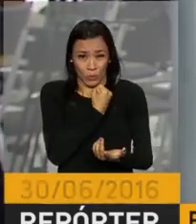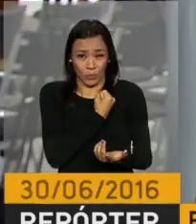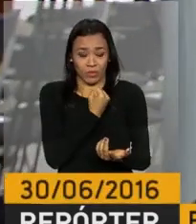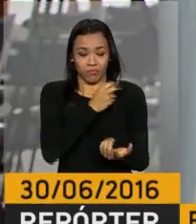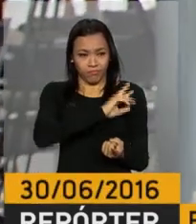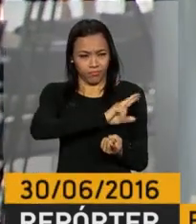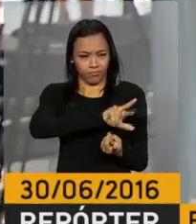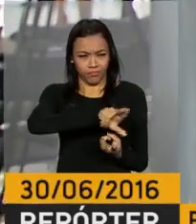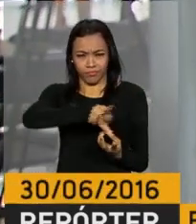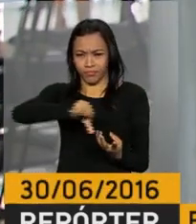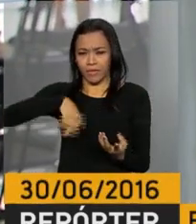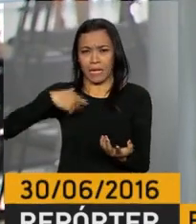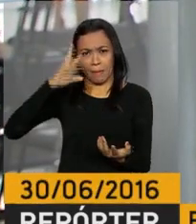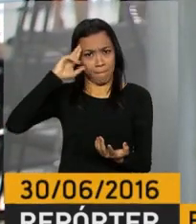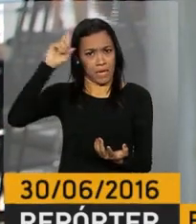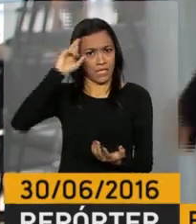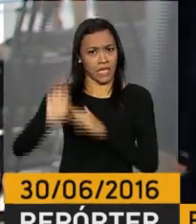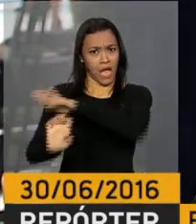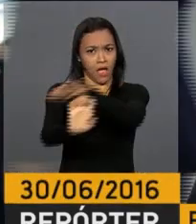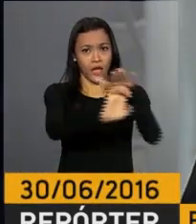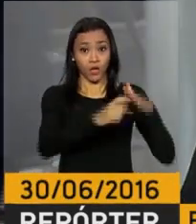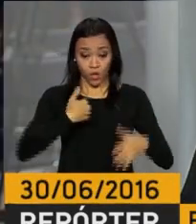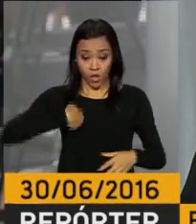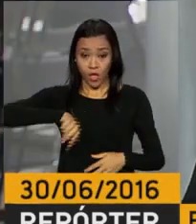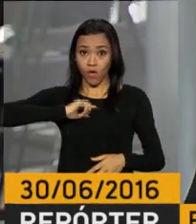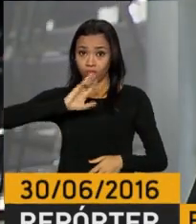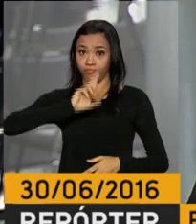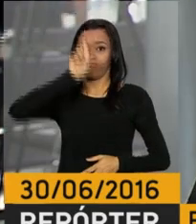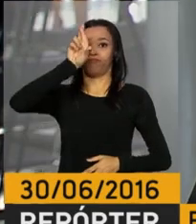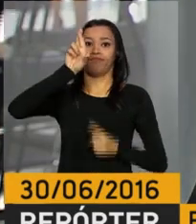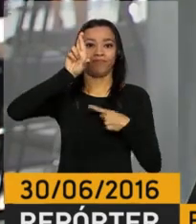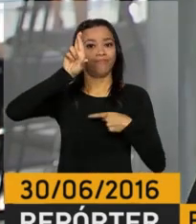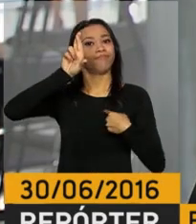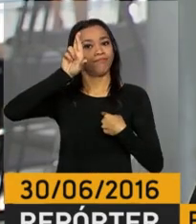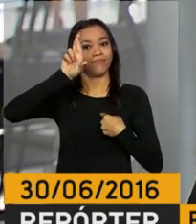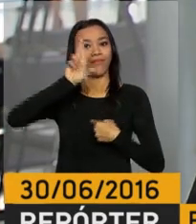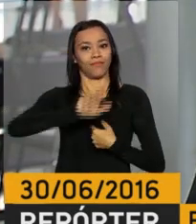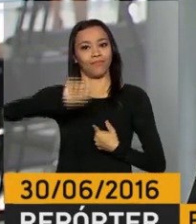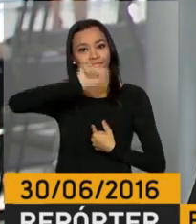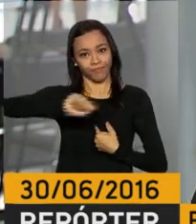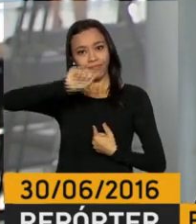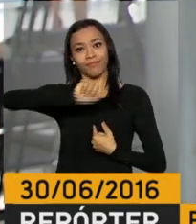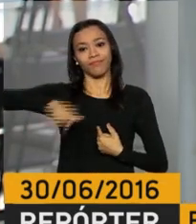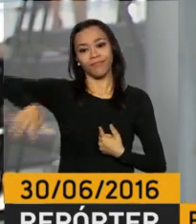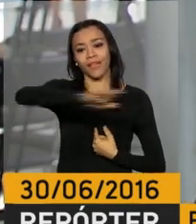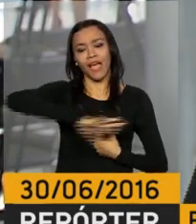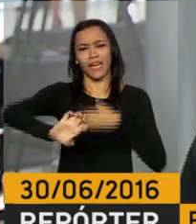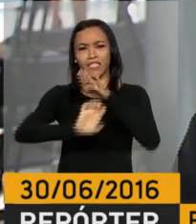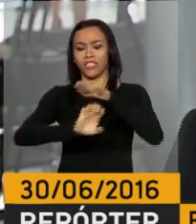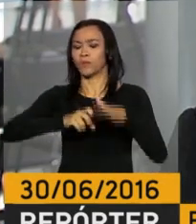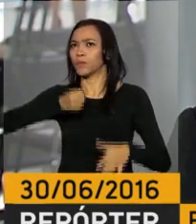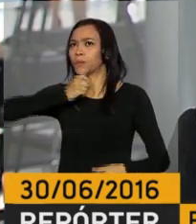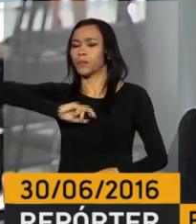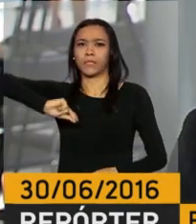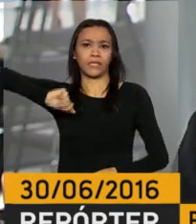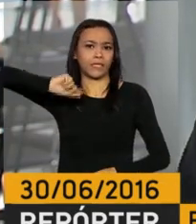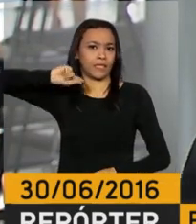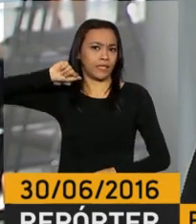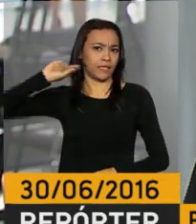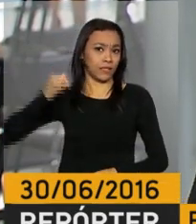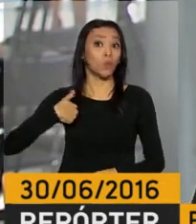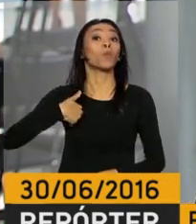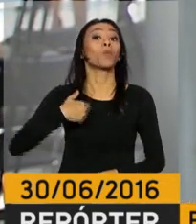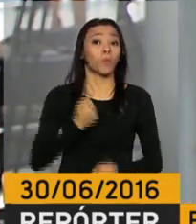empresários porque representamos a nossa entidade de representação Empresarial mais antiga do país nós temos mais de